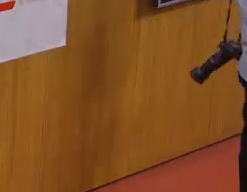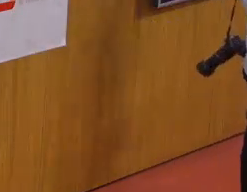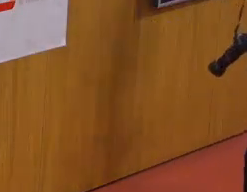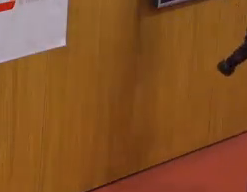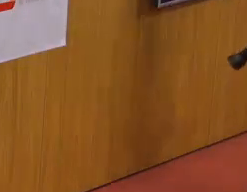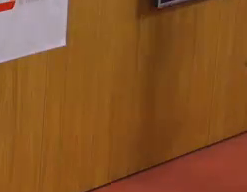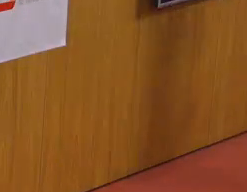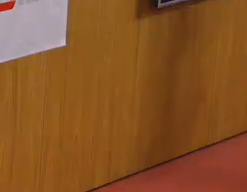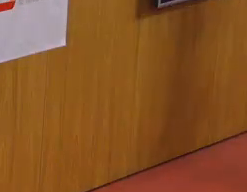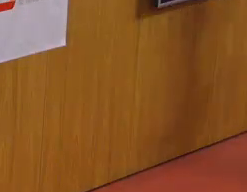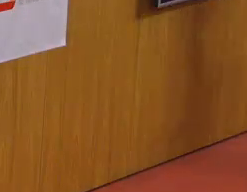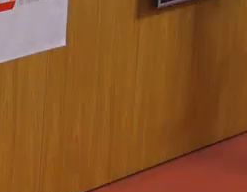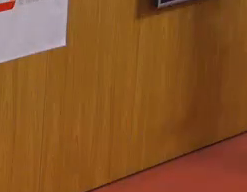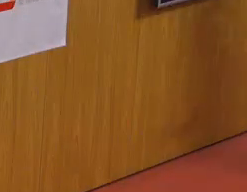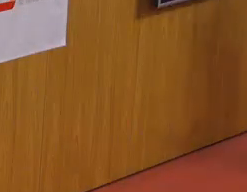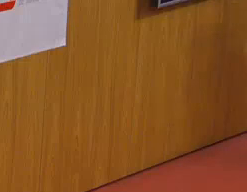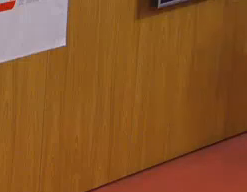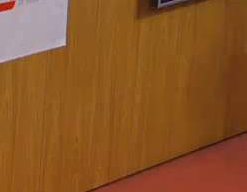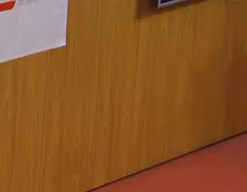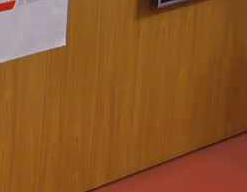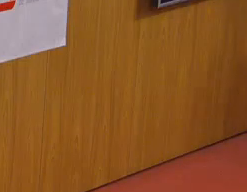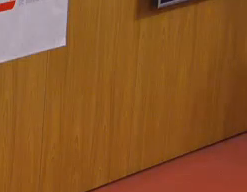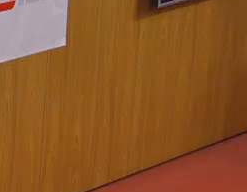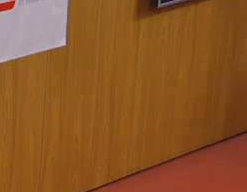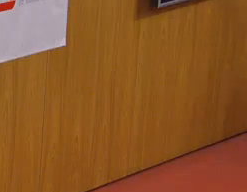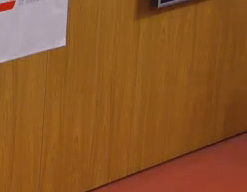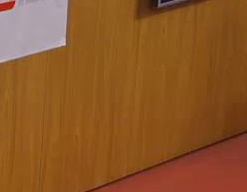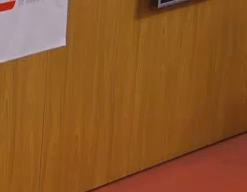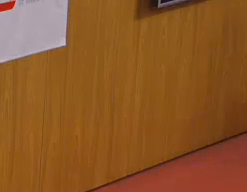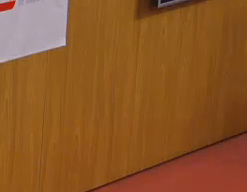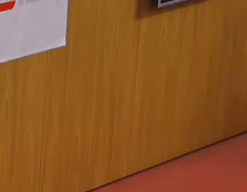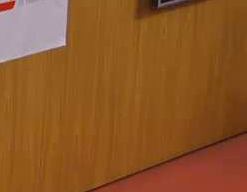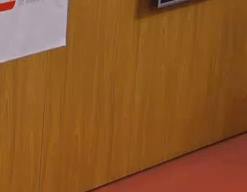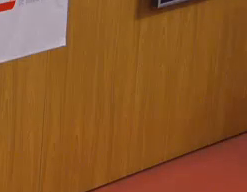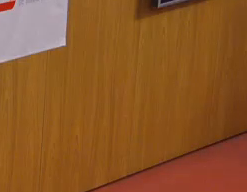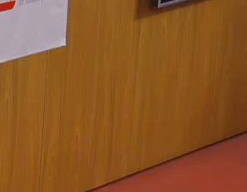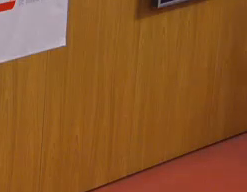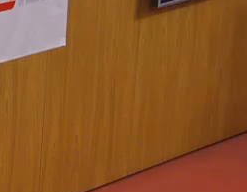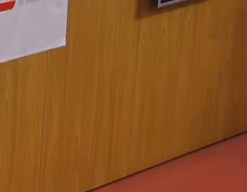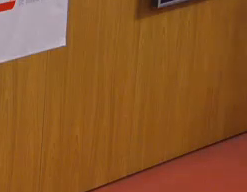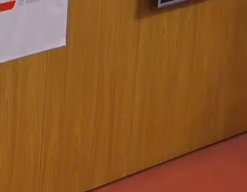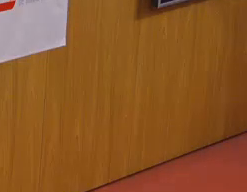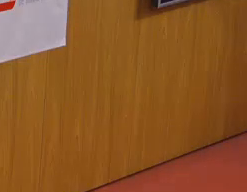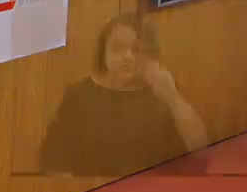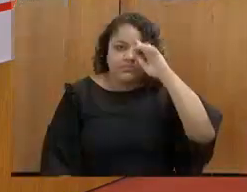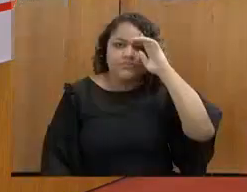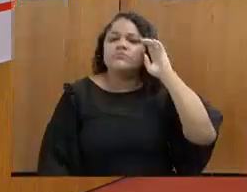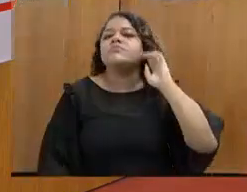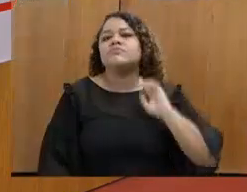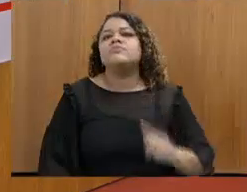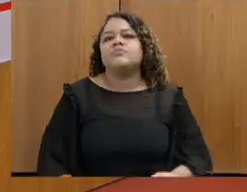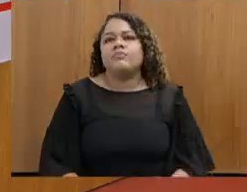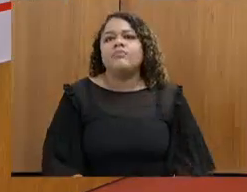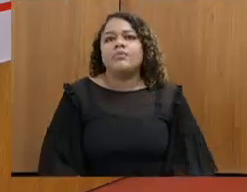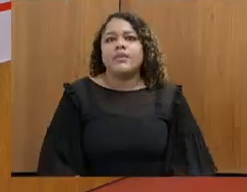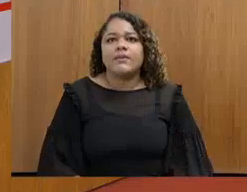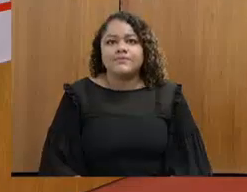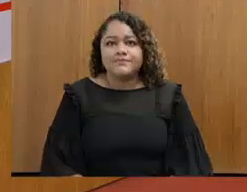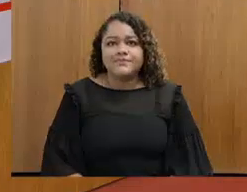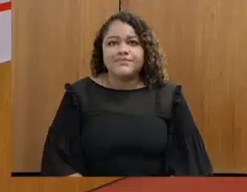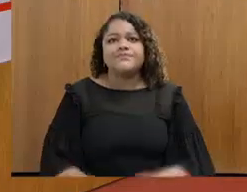para dois minutos de considerações finais a deputada André de Jesus Obrigada